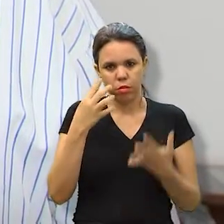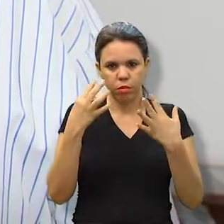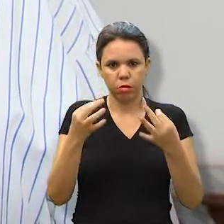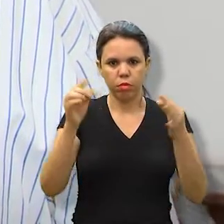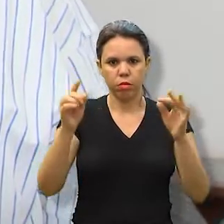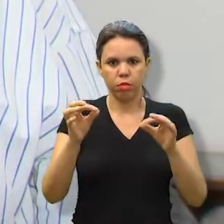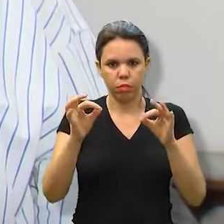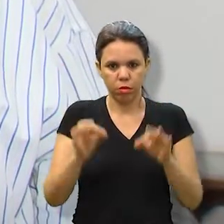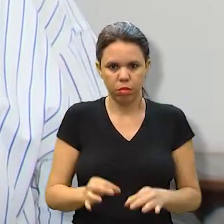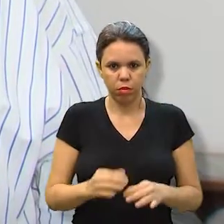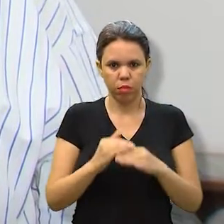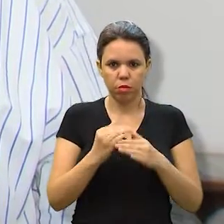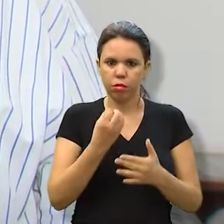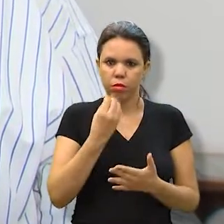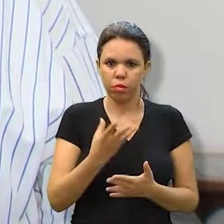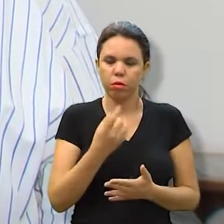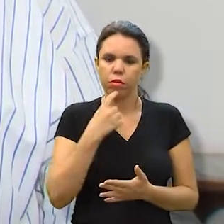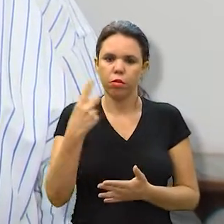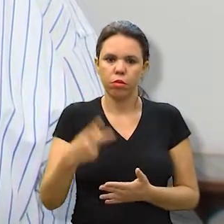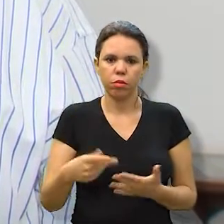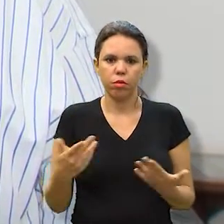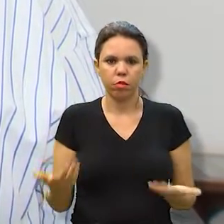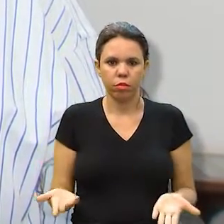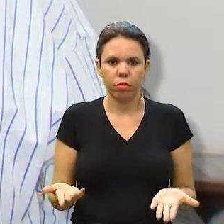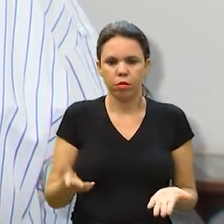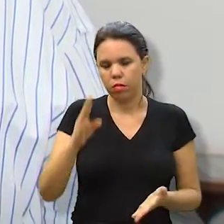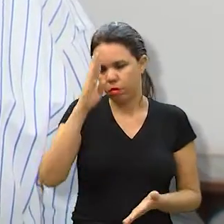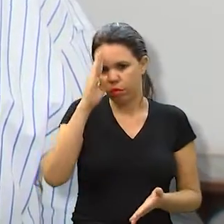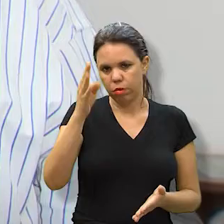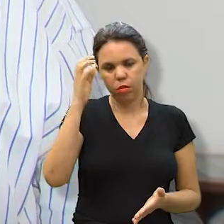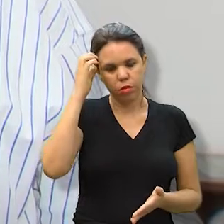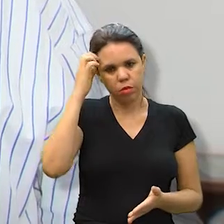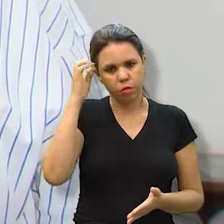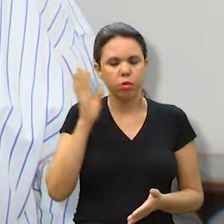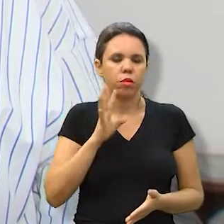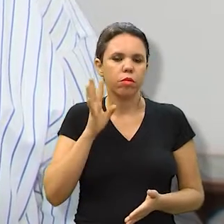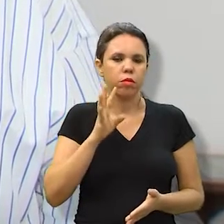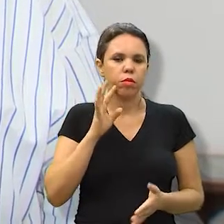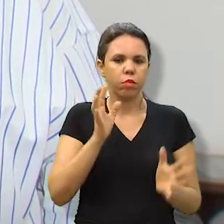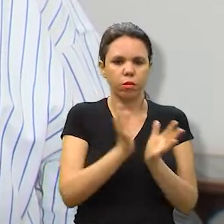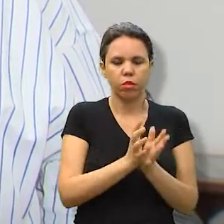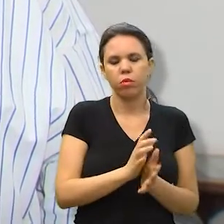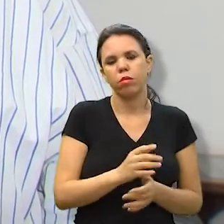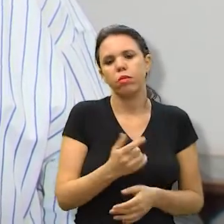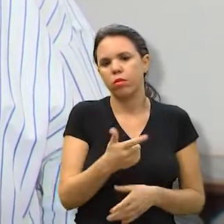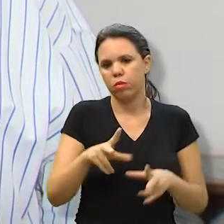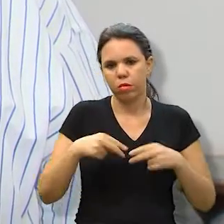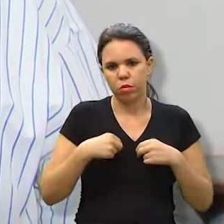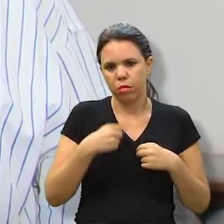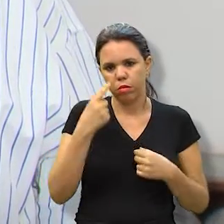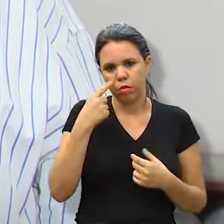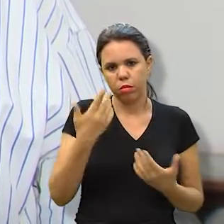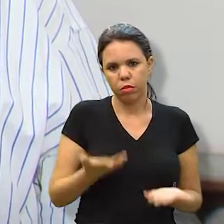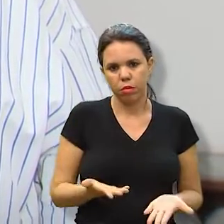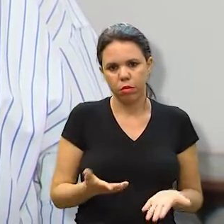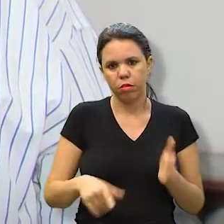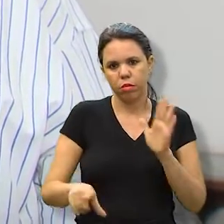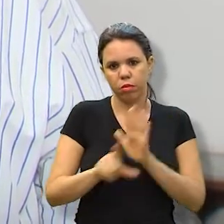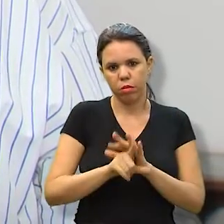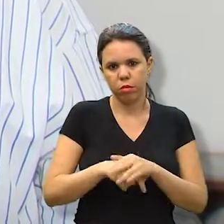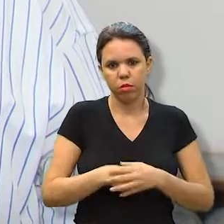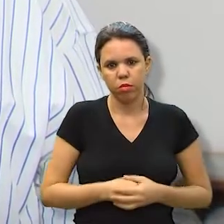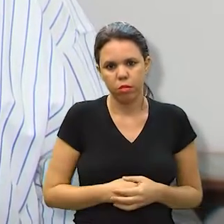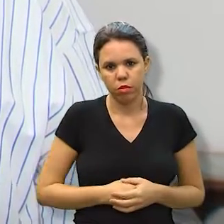sempre se olhar aquilo que é justo aquilo que é bom para Campinas mas Três Palmeiras aquilo que é legal porque essa comissão não vê o mérito